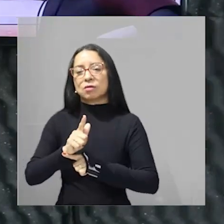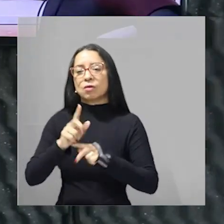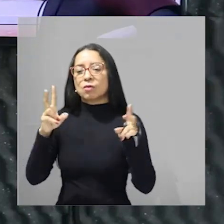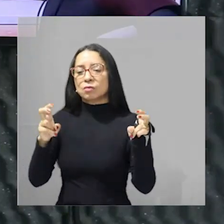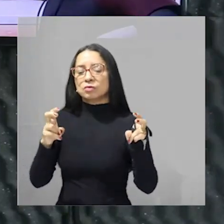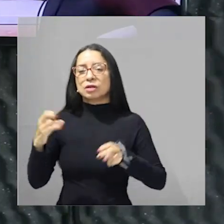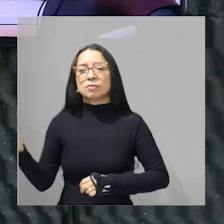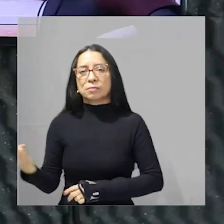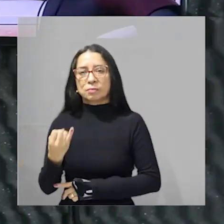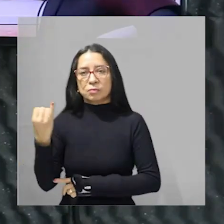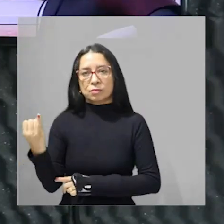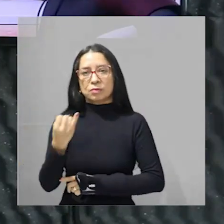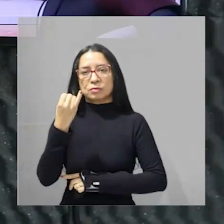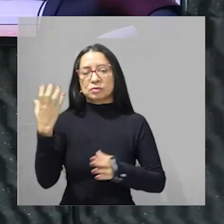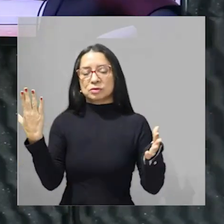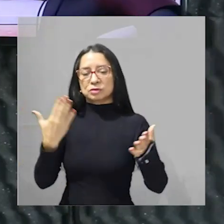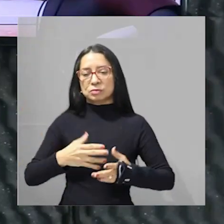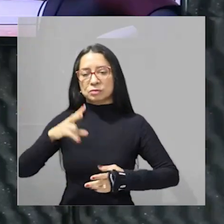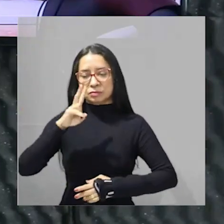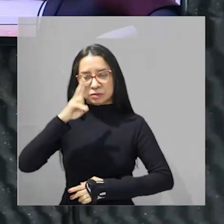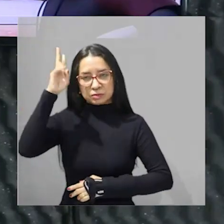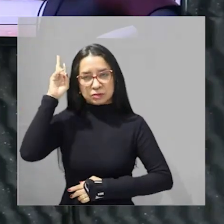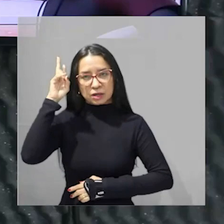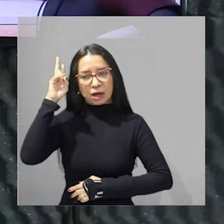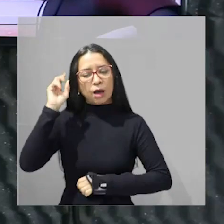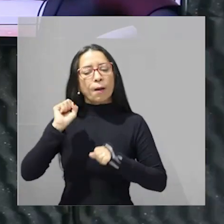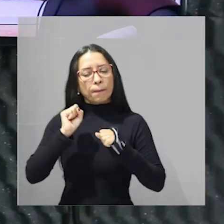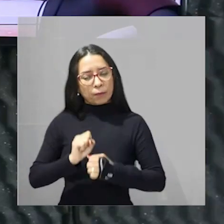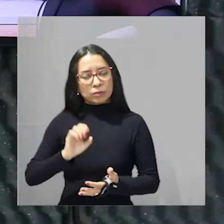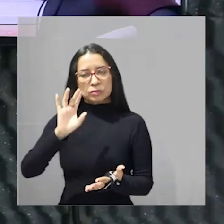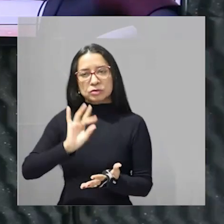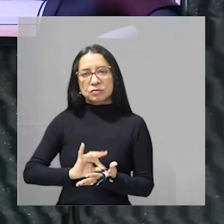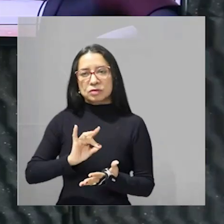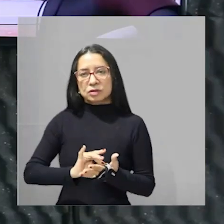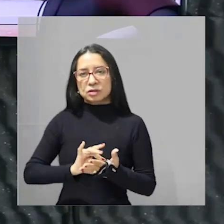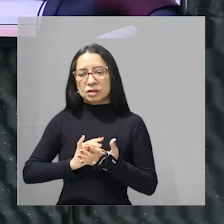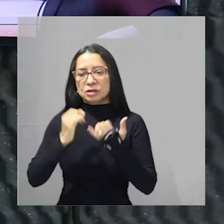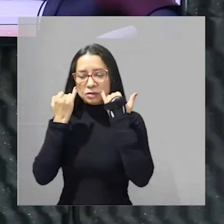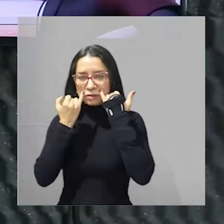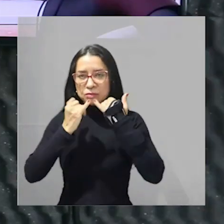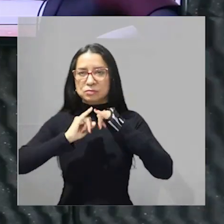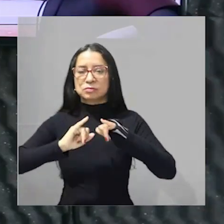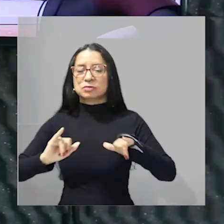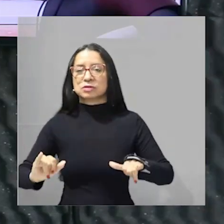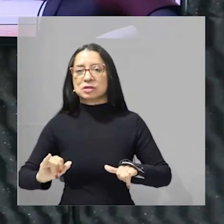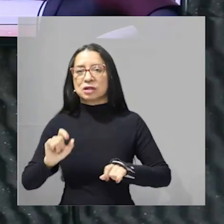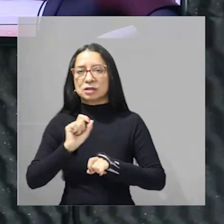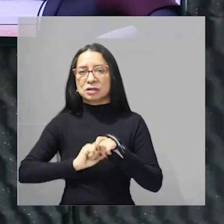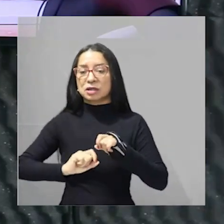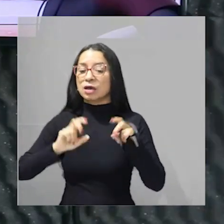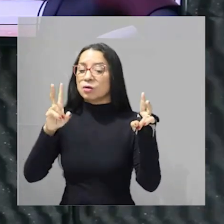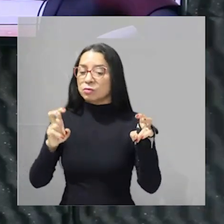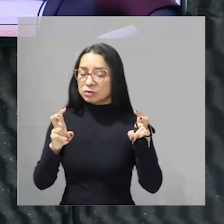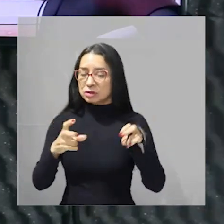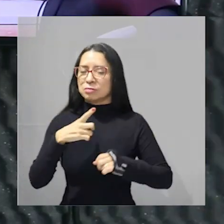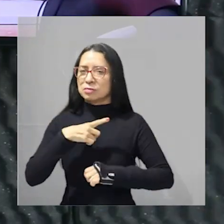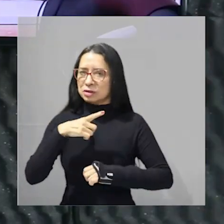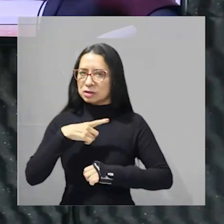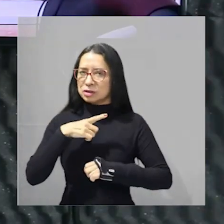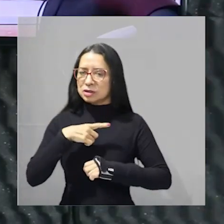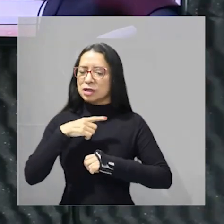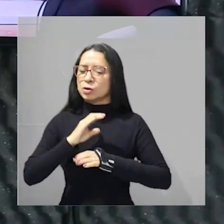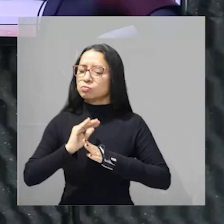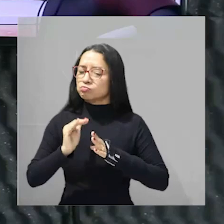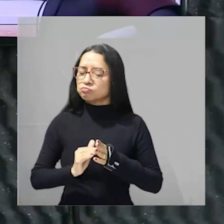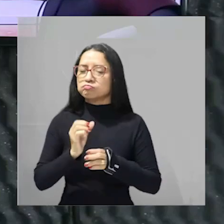de vestibular. Posso te afirmar que, categoricamente, é uma temática que cai, direta ou indiretamente, todos os